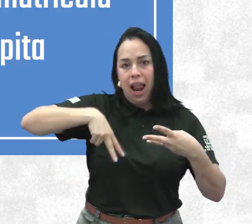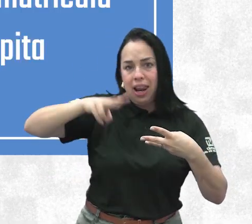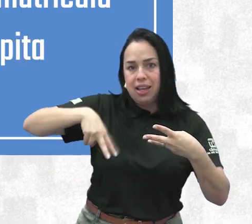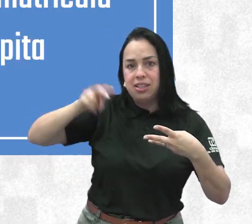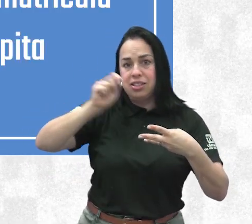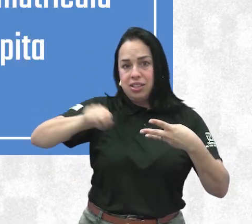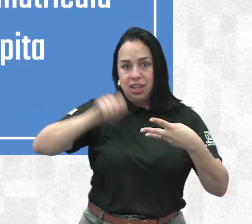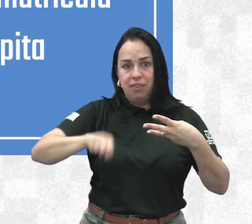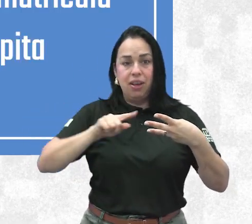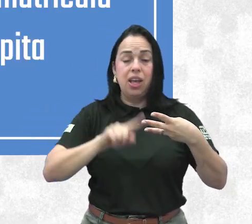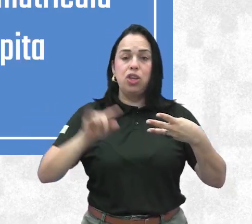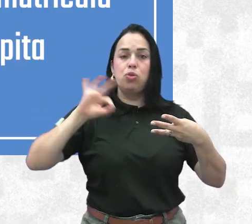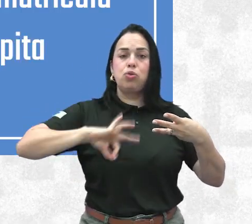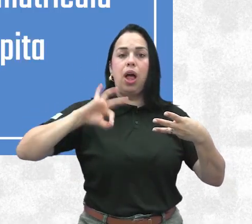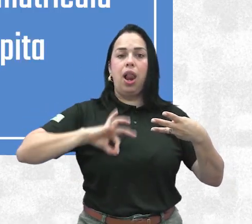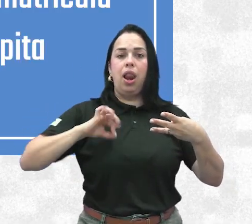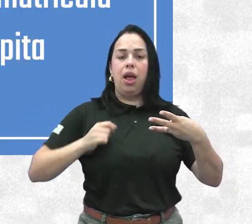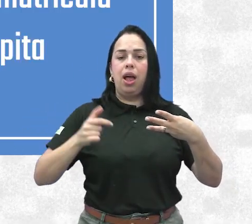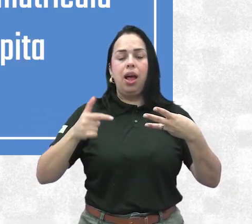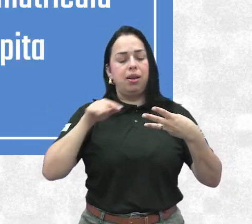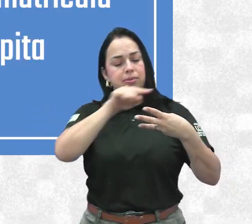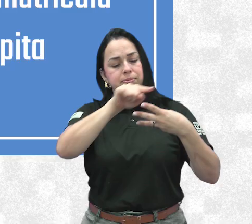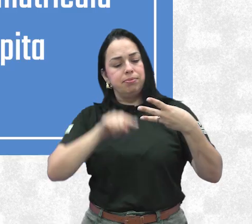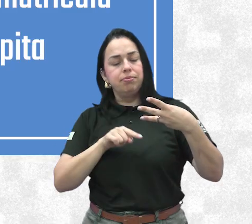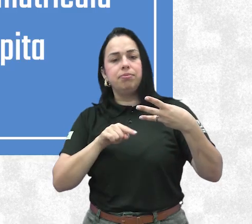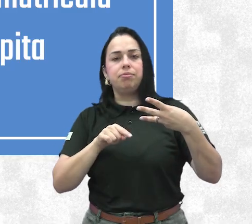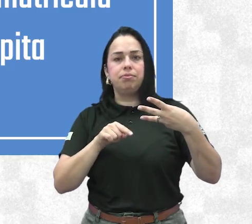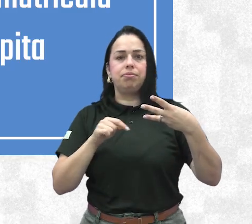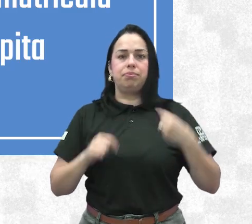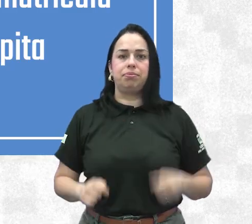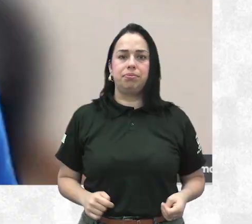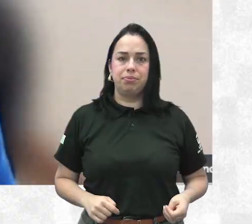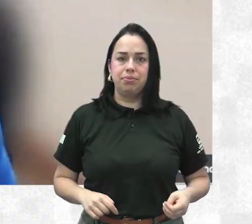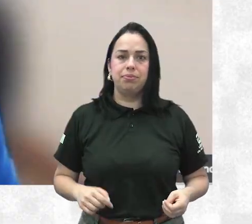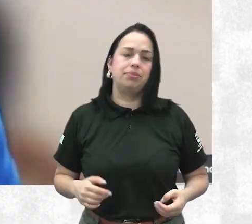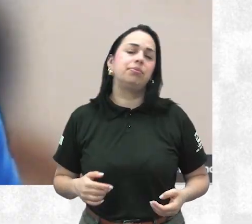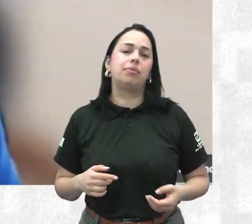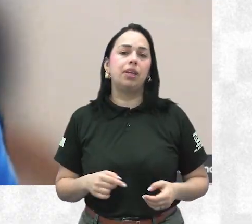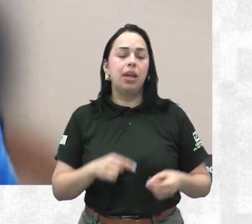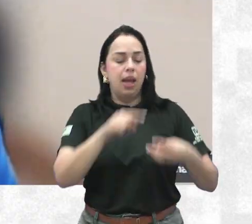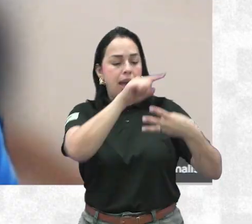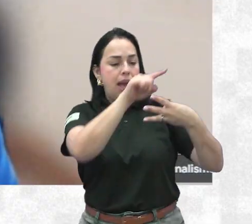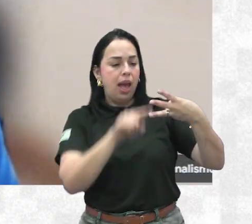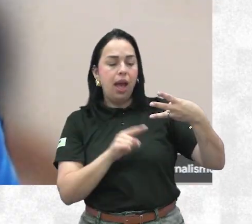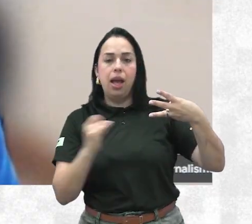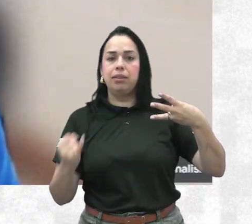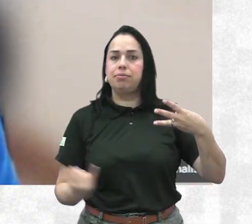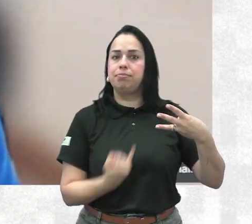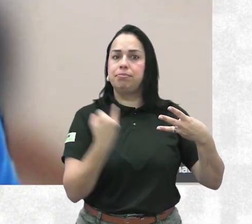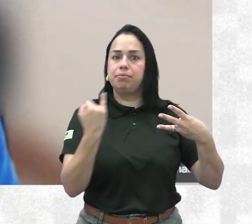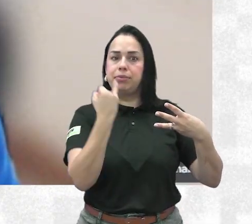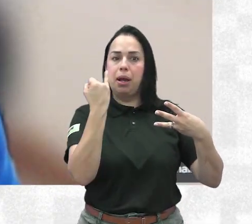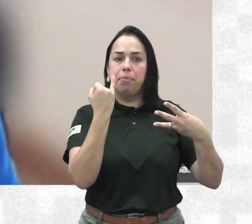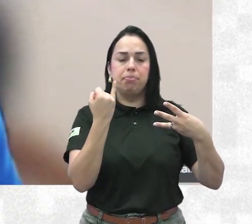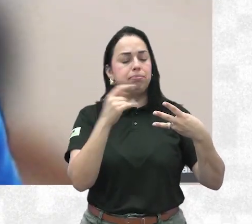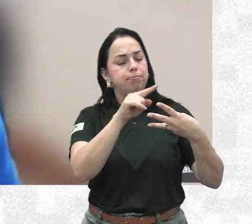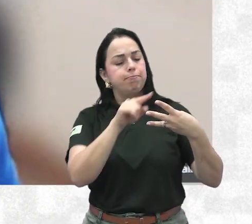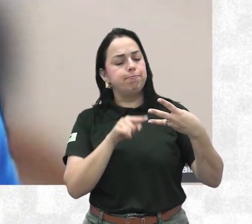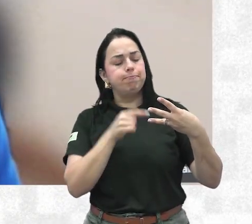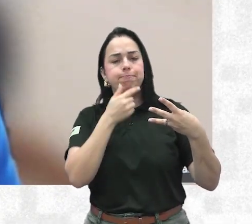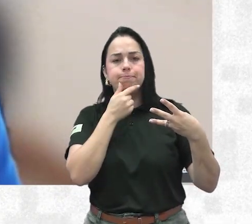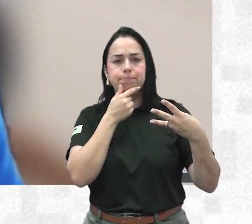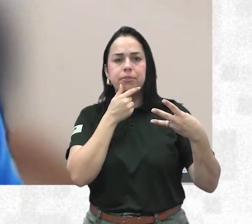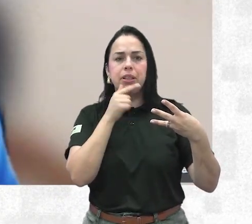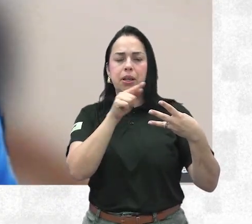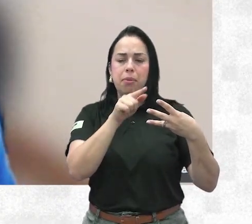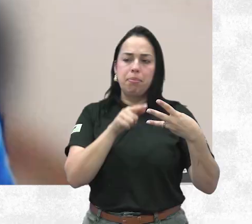da renda das famílias, medido pelo PIB per capita. É uma métrica criada e fundada para